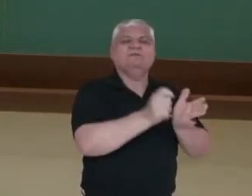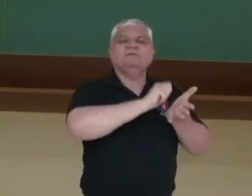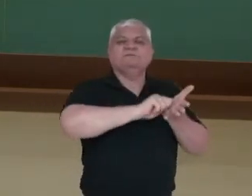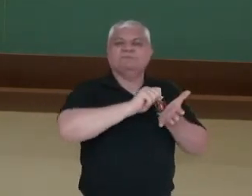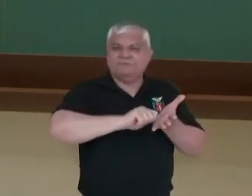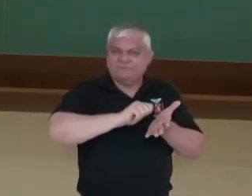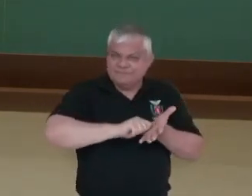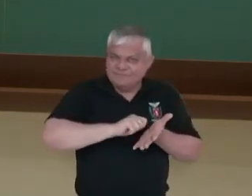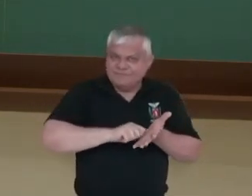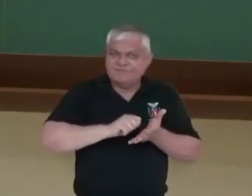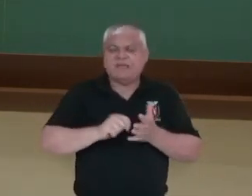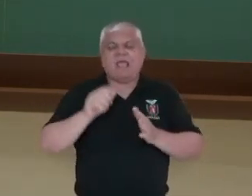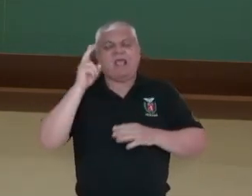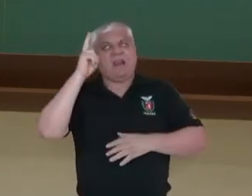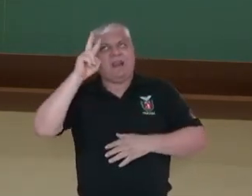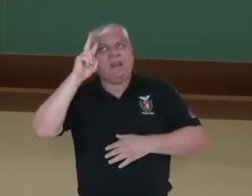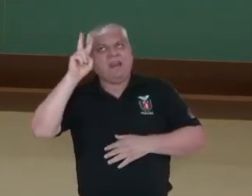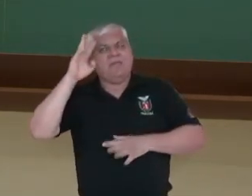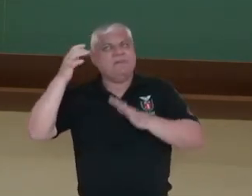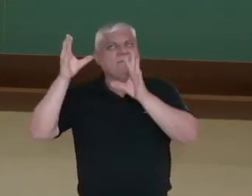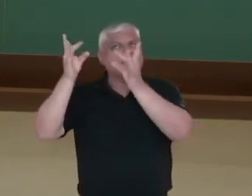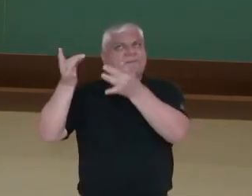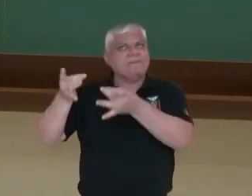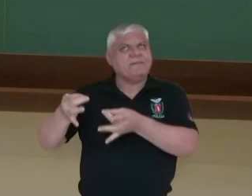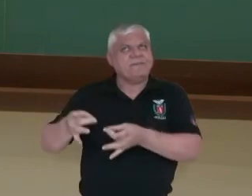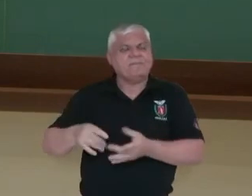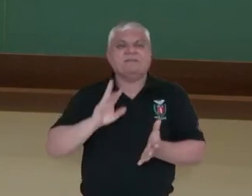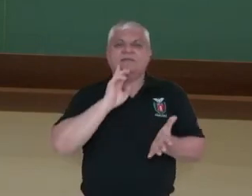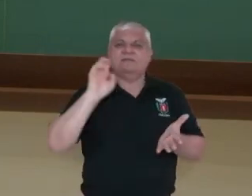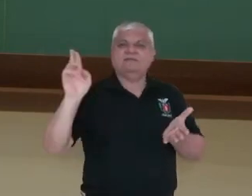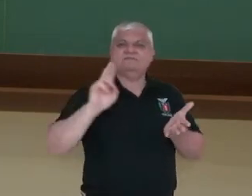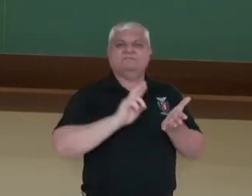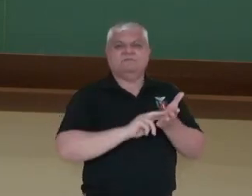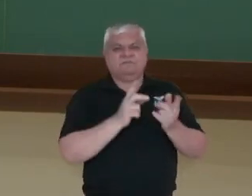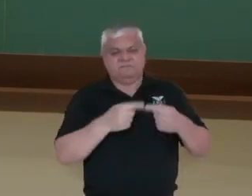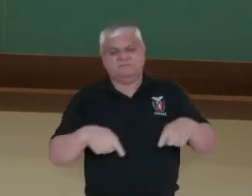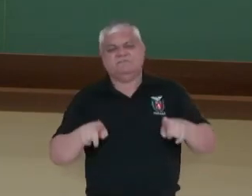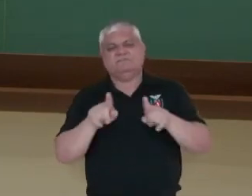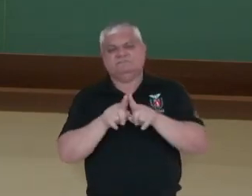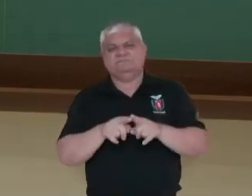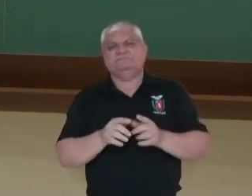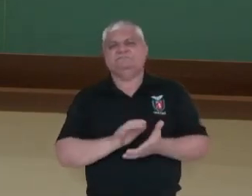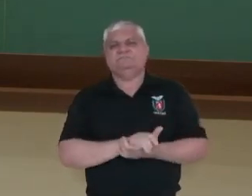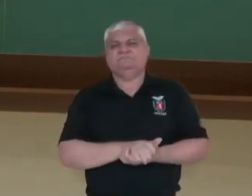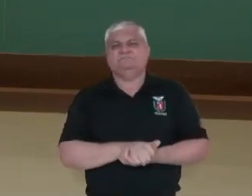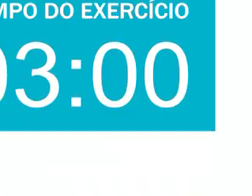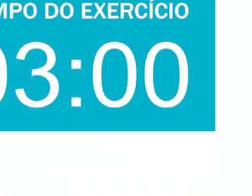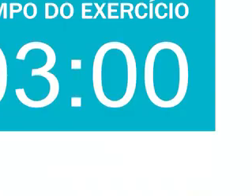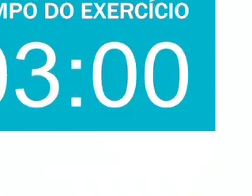vocês, vão lembrar do que nós falamos aqui e respondam e nós voltamos com a correção.